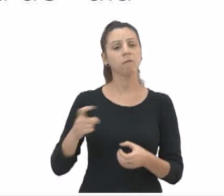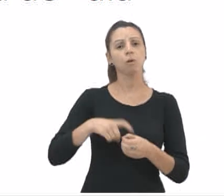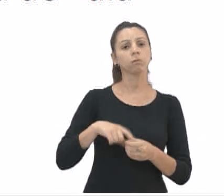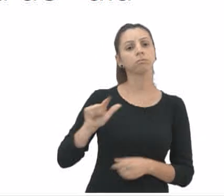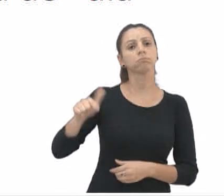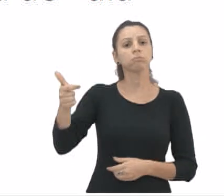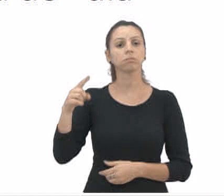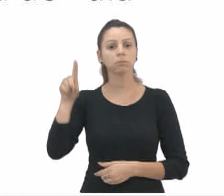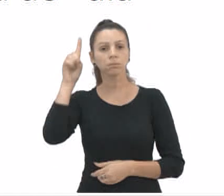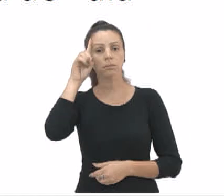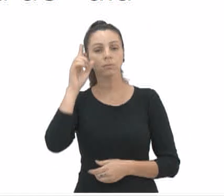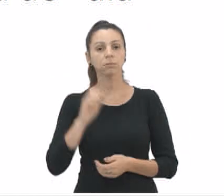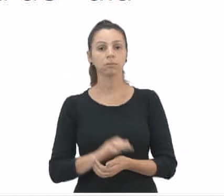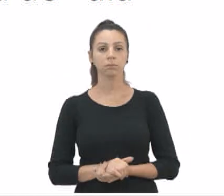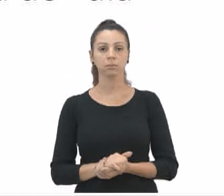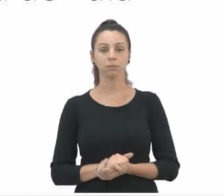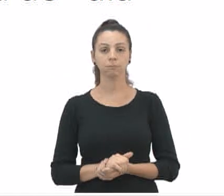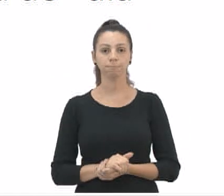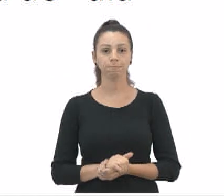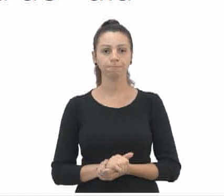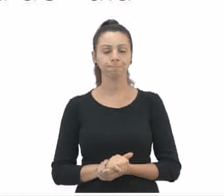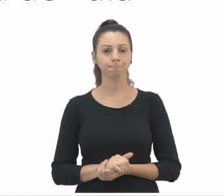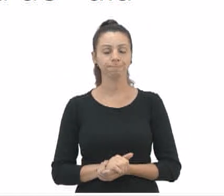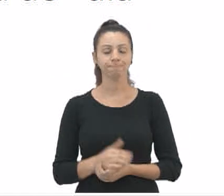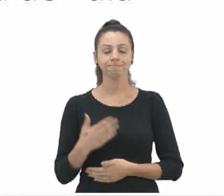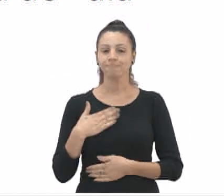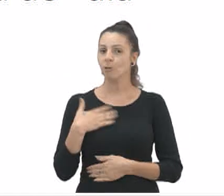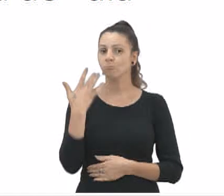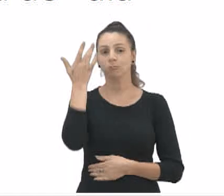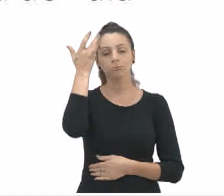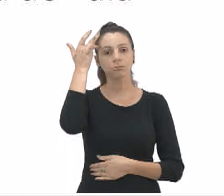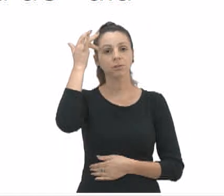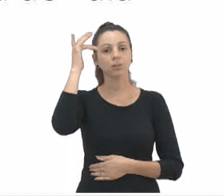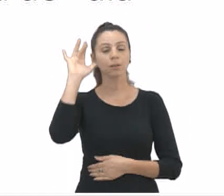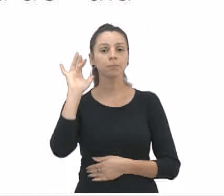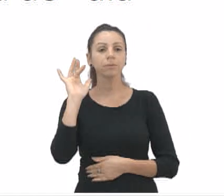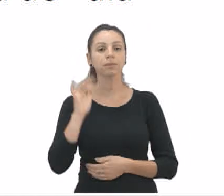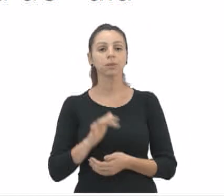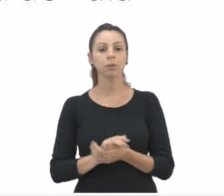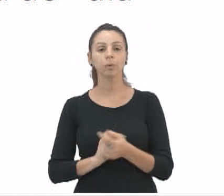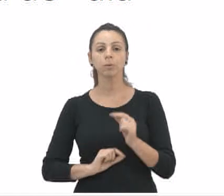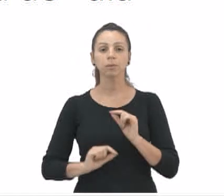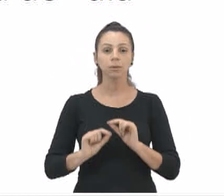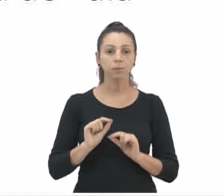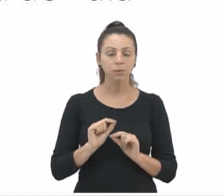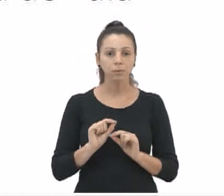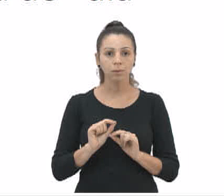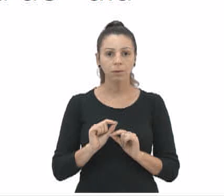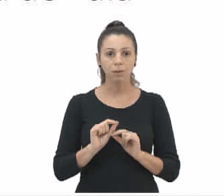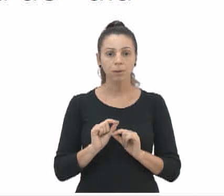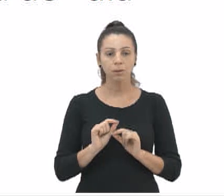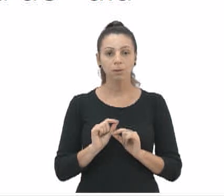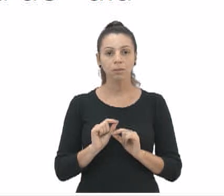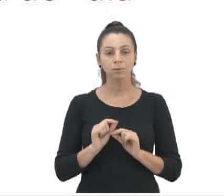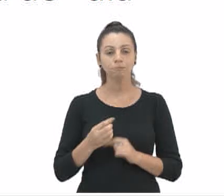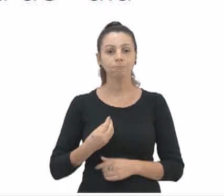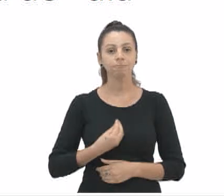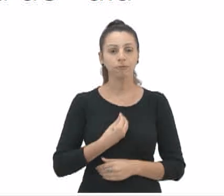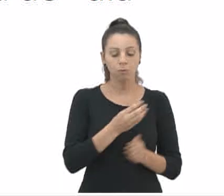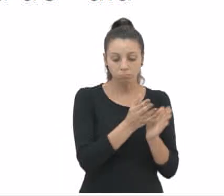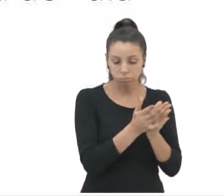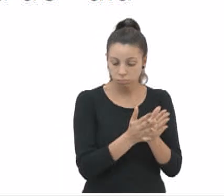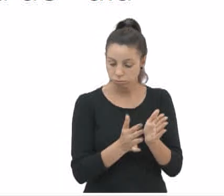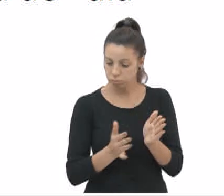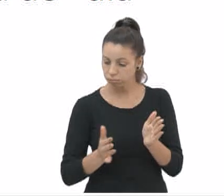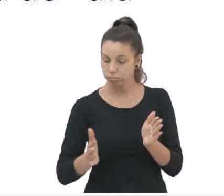dia seguinte. Mal sabia eu como mais tarde, no decorrer da vida,